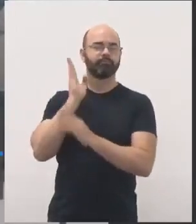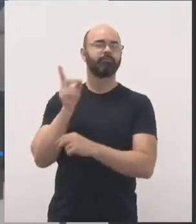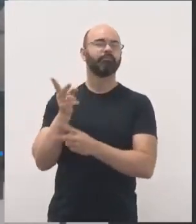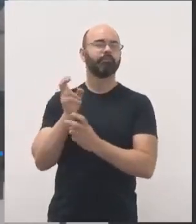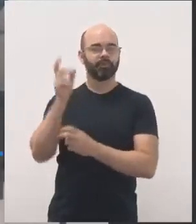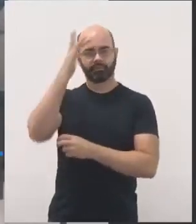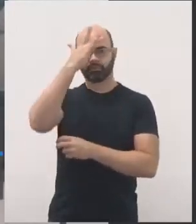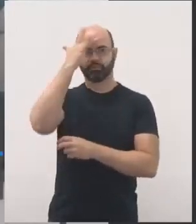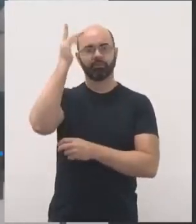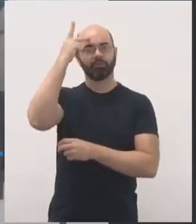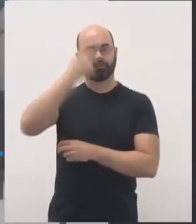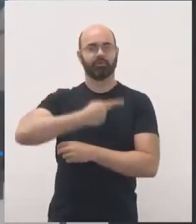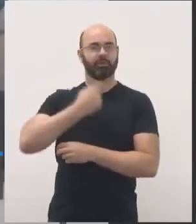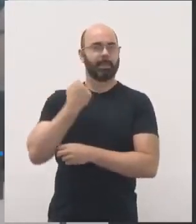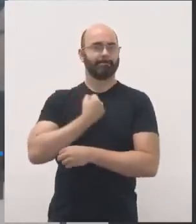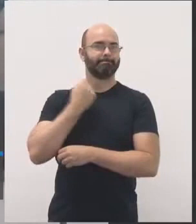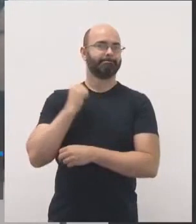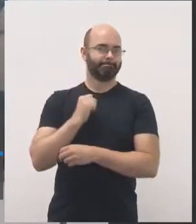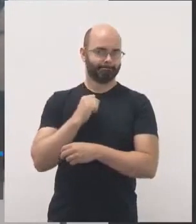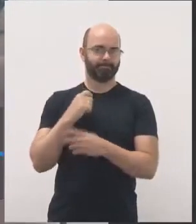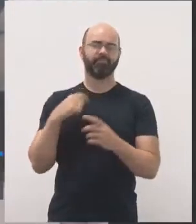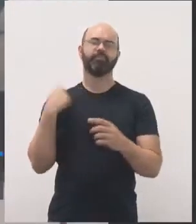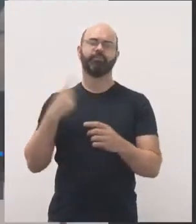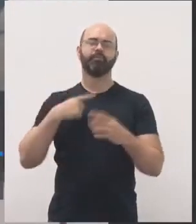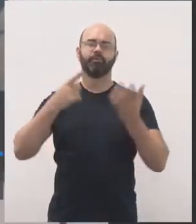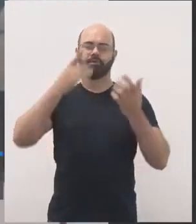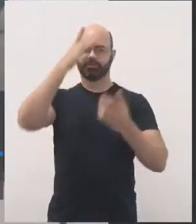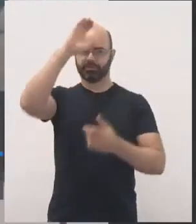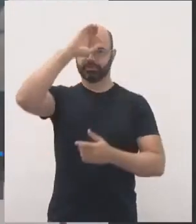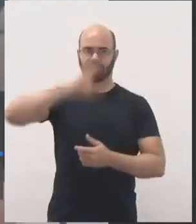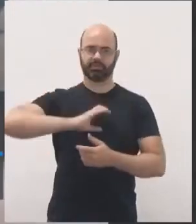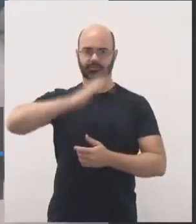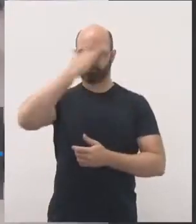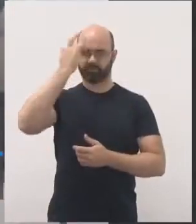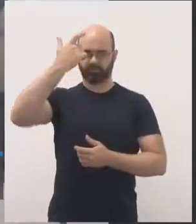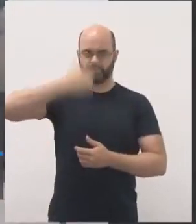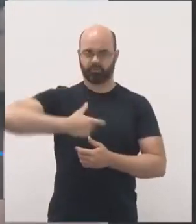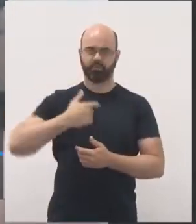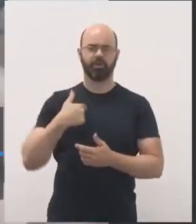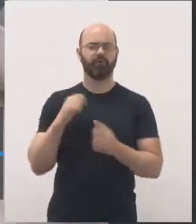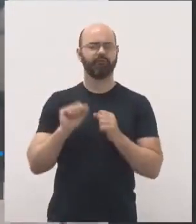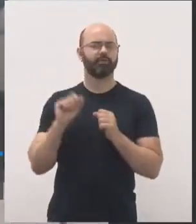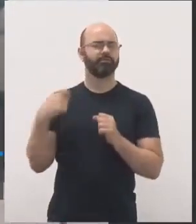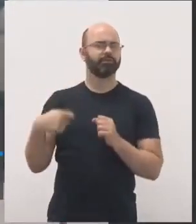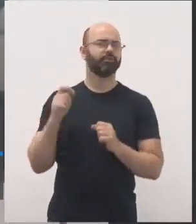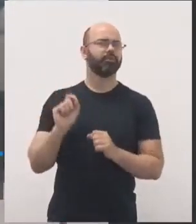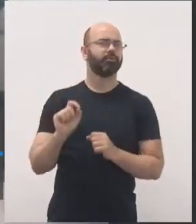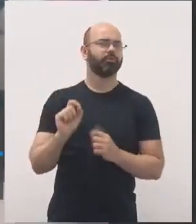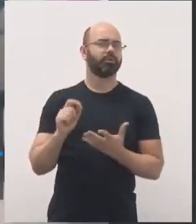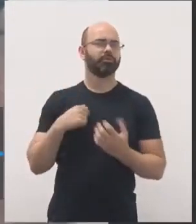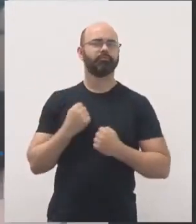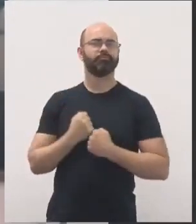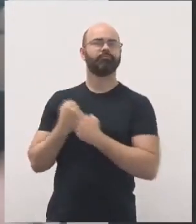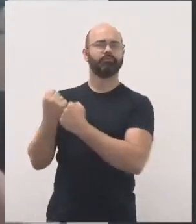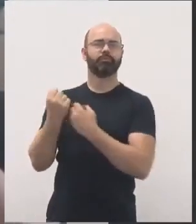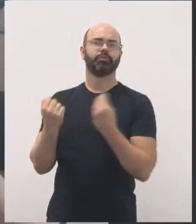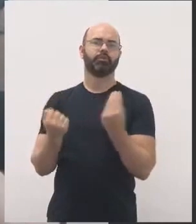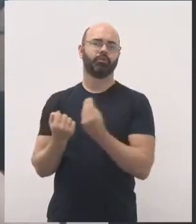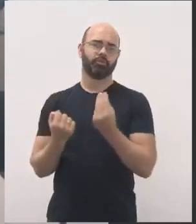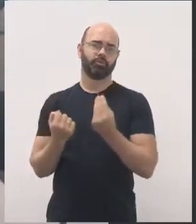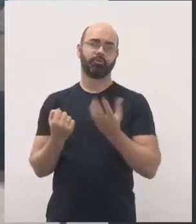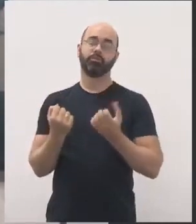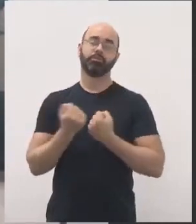enquanto cidadão, logicamente, né, para ajudar a proteger a vida de alguém, amparar, dar esse suporte, que não é um